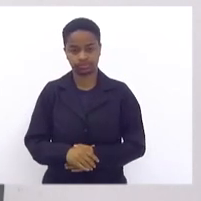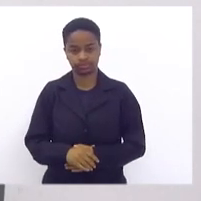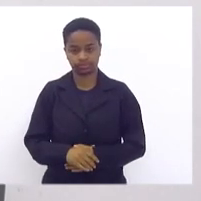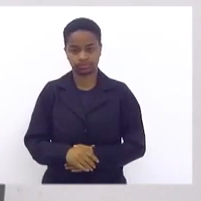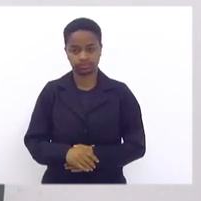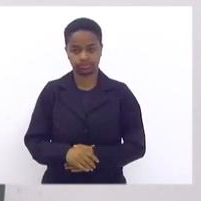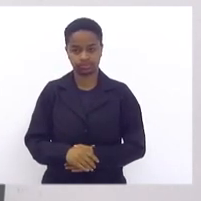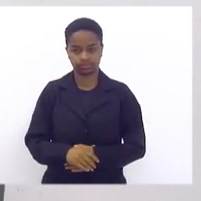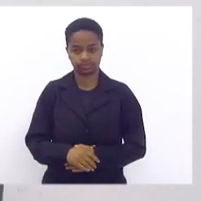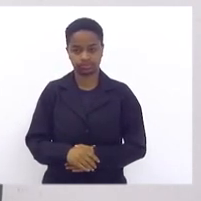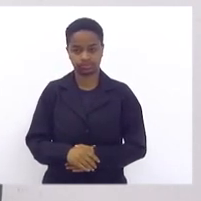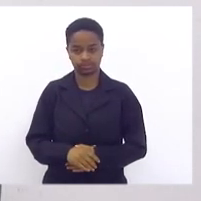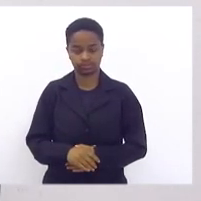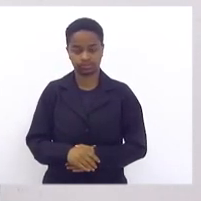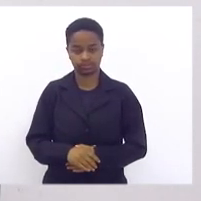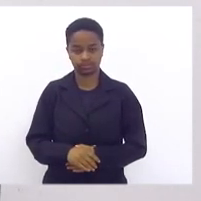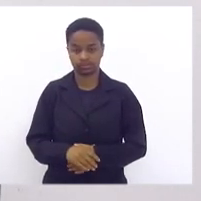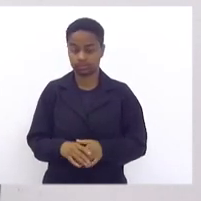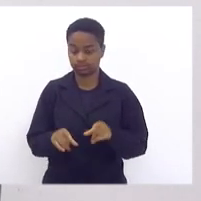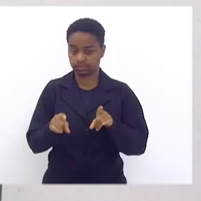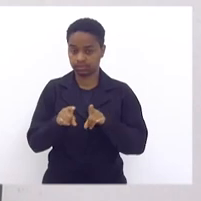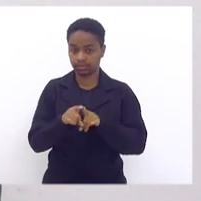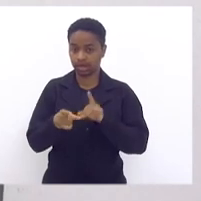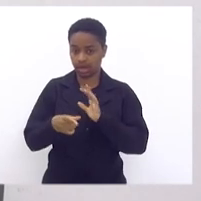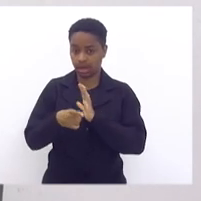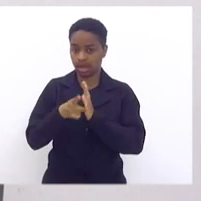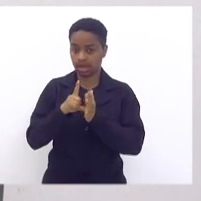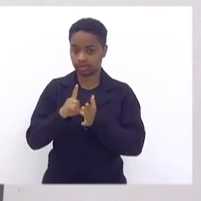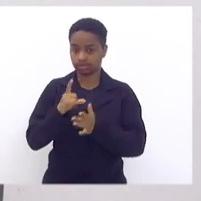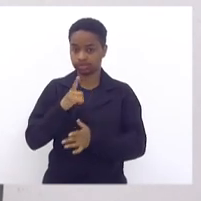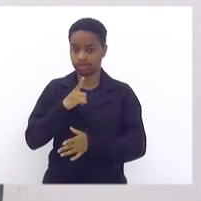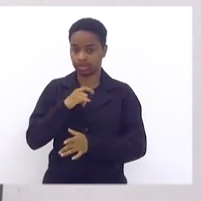mesmo antes de haver internet.